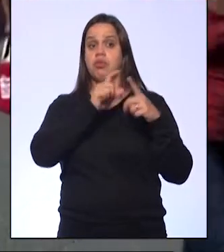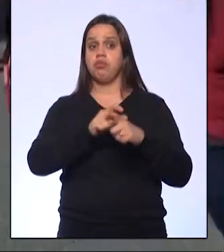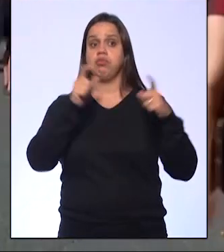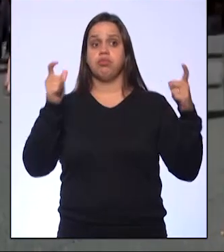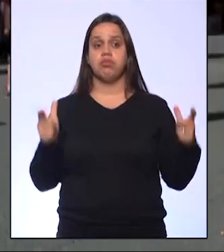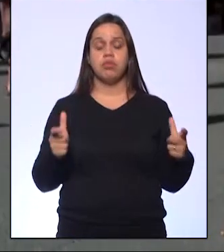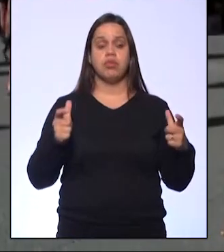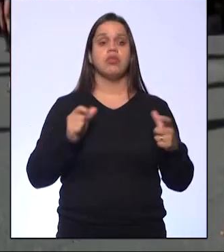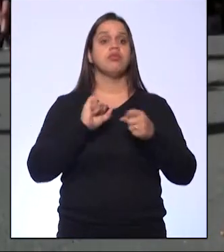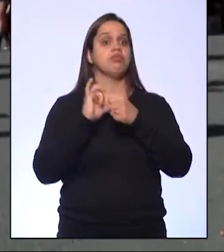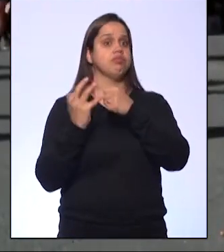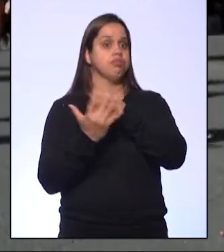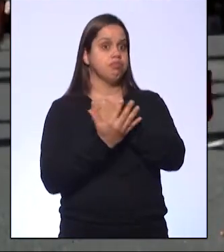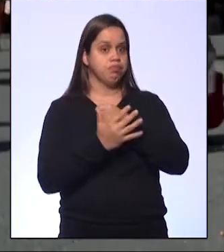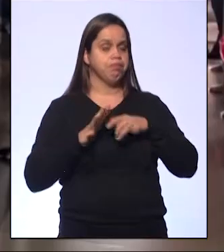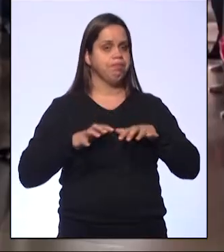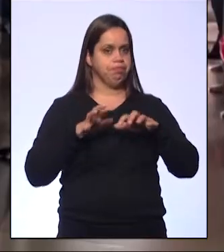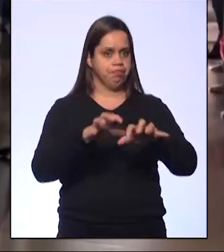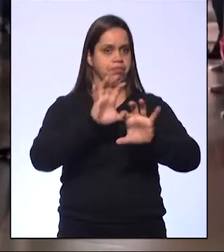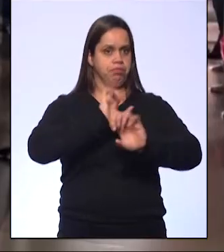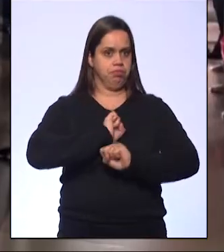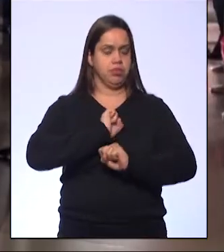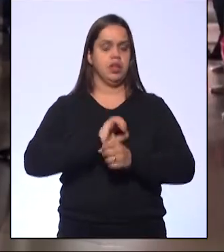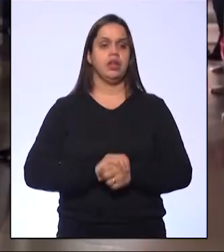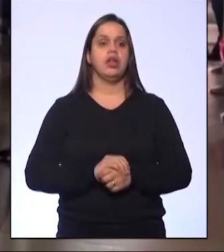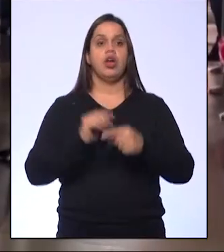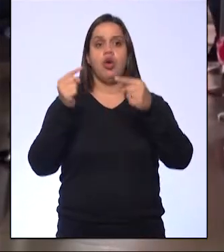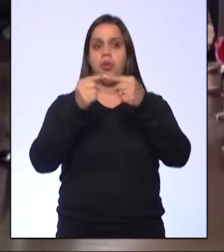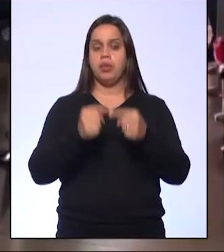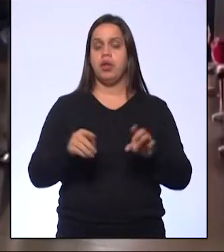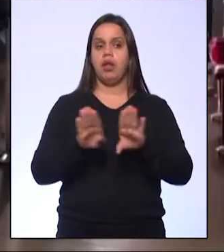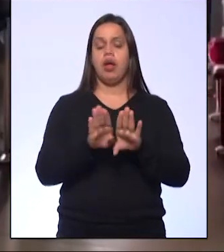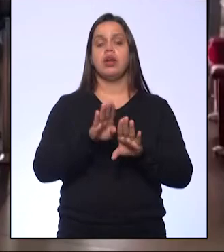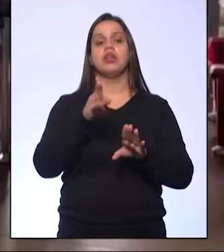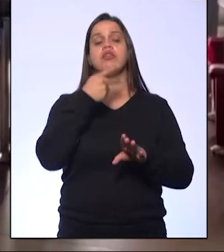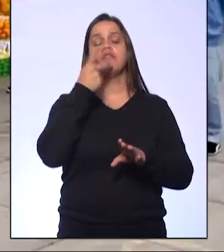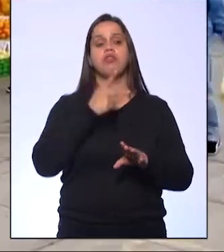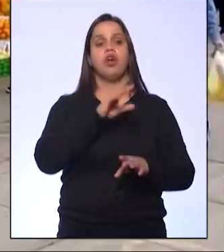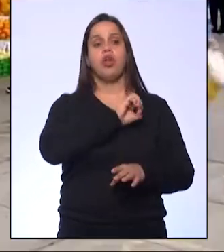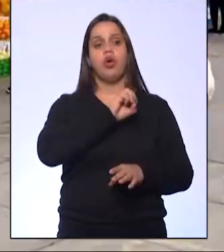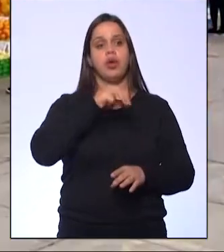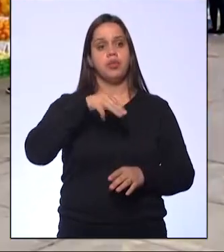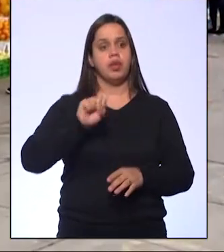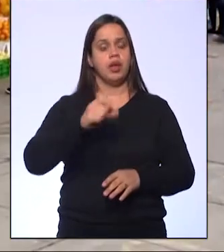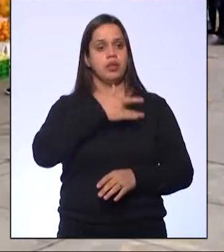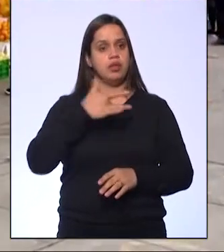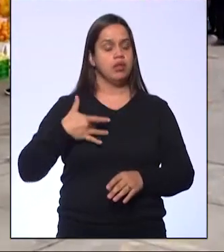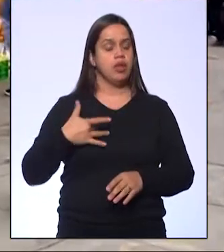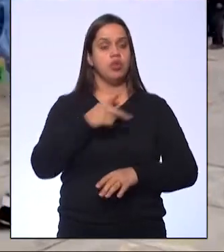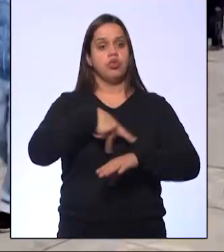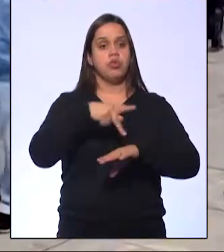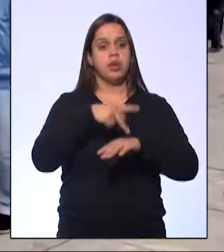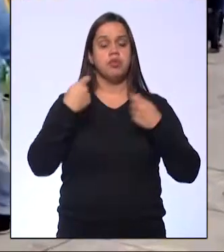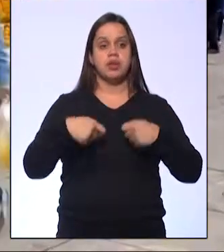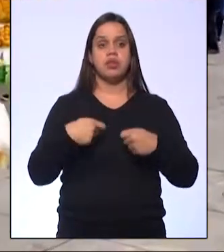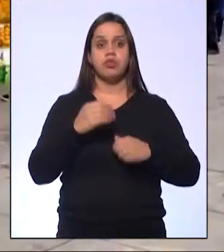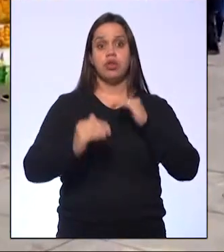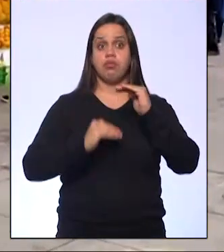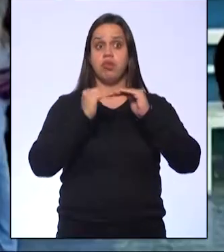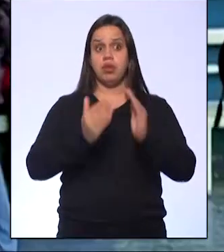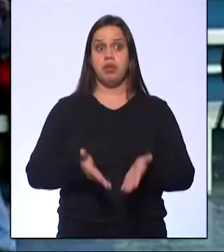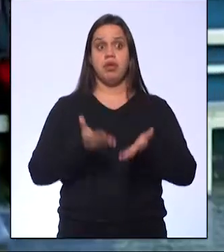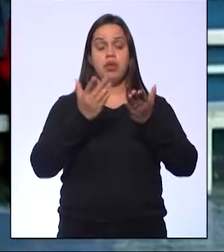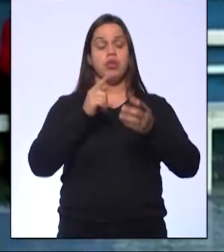dos casos do novo coronavírus. Ainda de acordo com a OMS, os países precisam levantar as restrições de forma lenta e